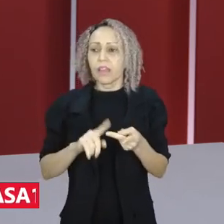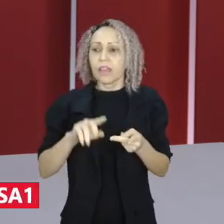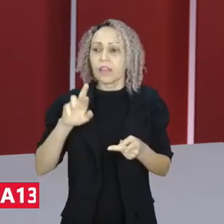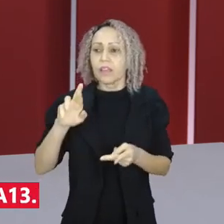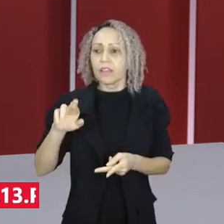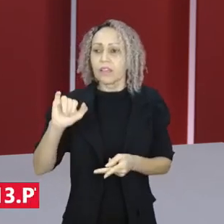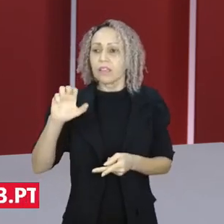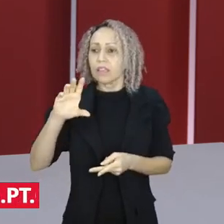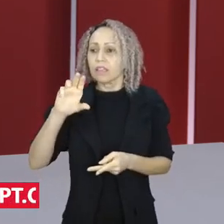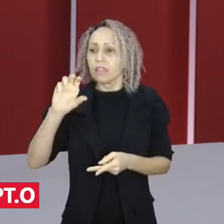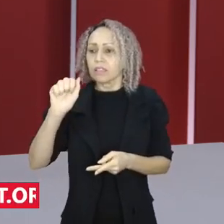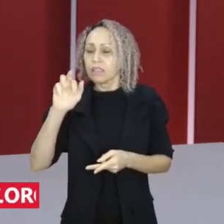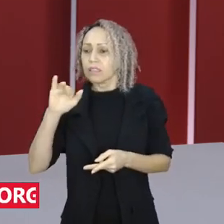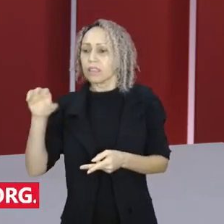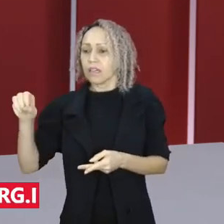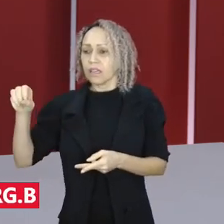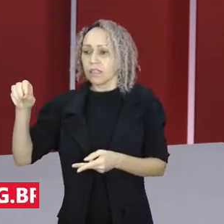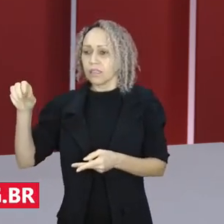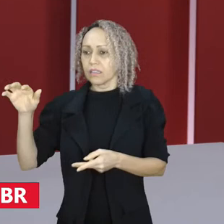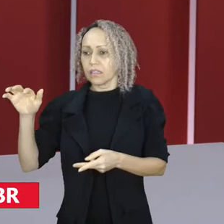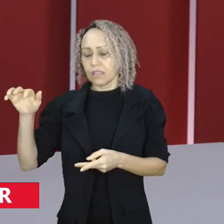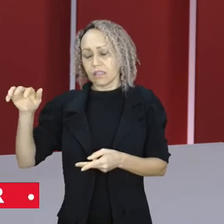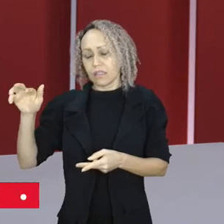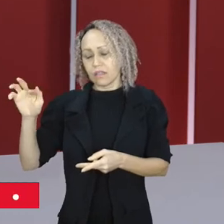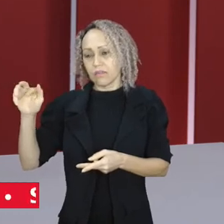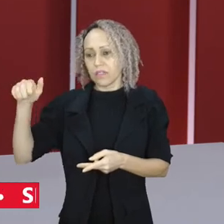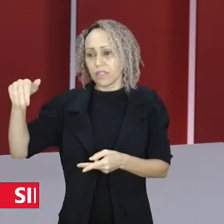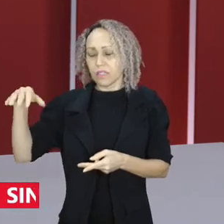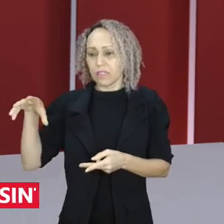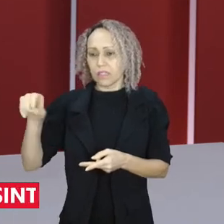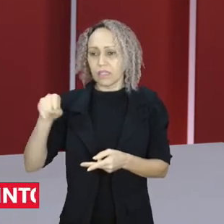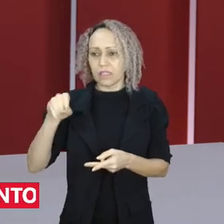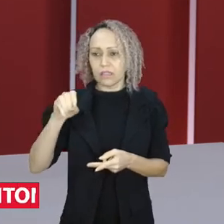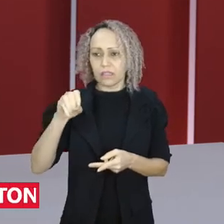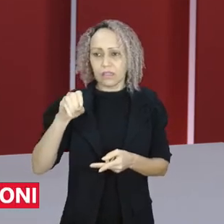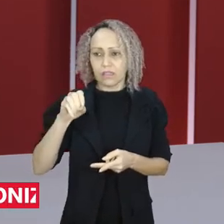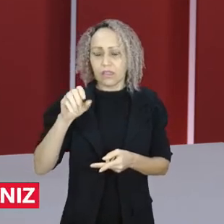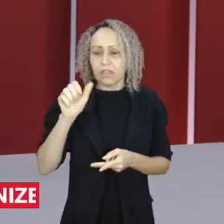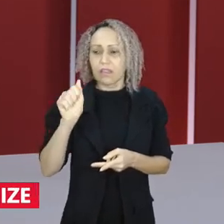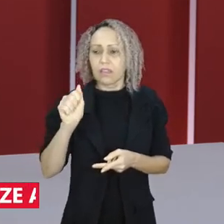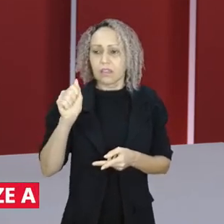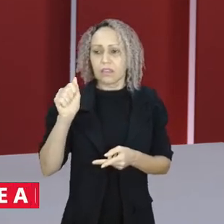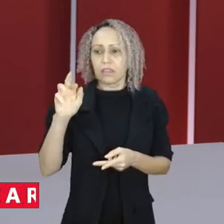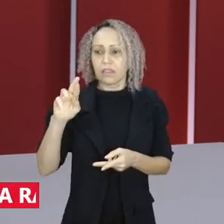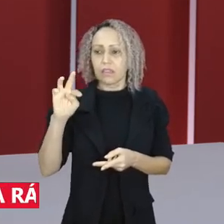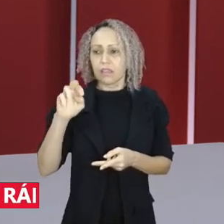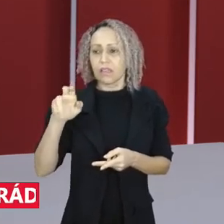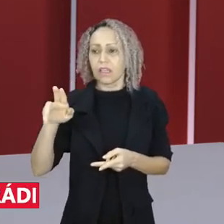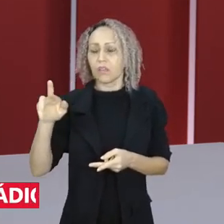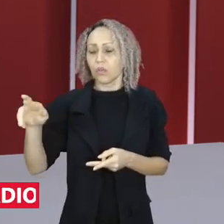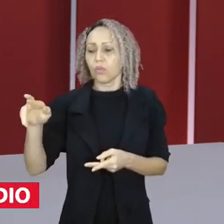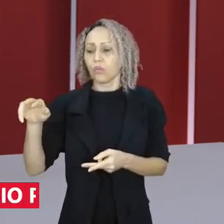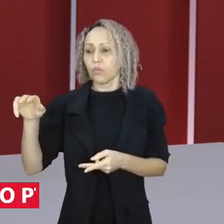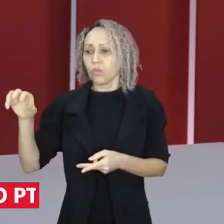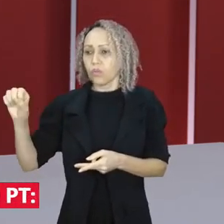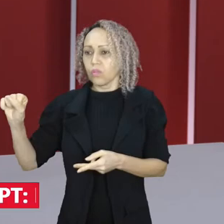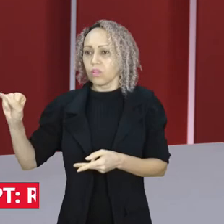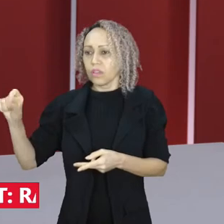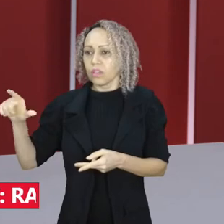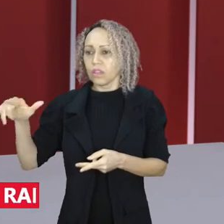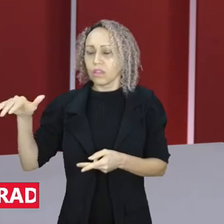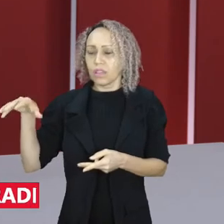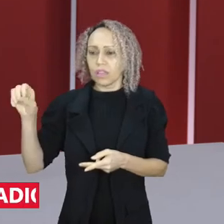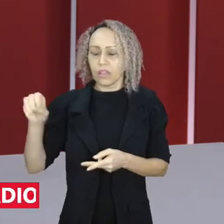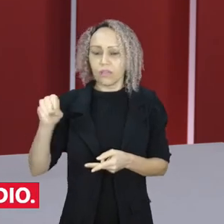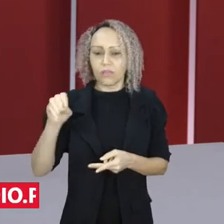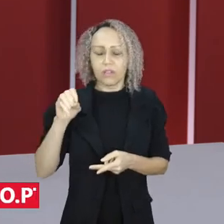né uma Maria Vicente gordo Francisco Rodrigues né a turma cedo Silvio Príncipes Aqui também tá com a gente lá